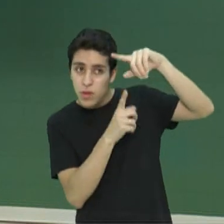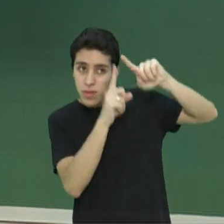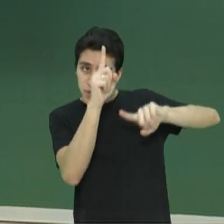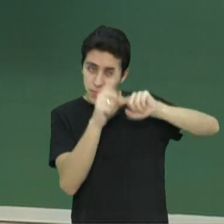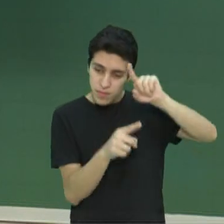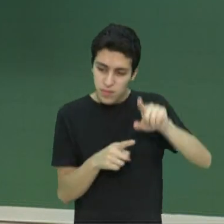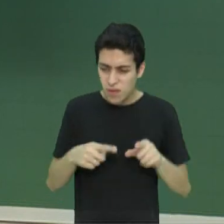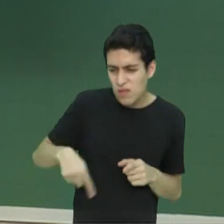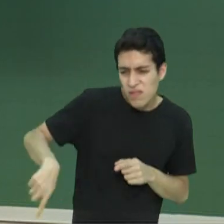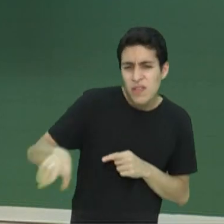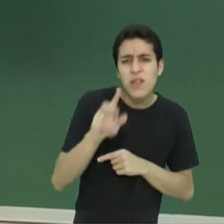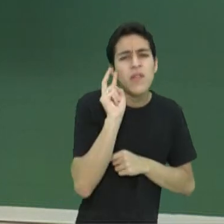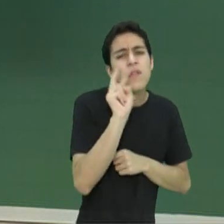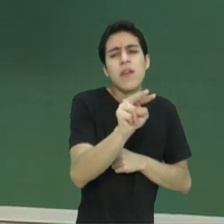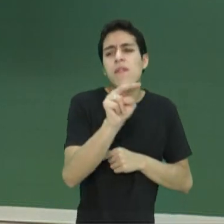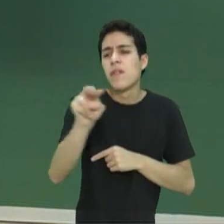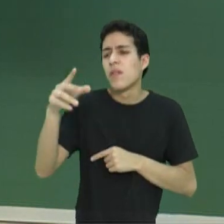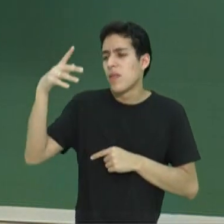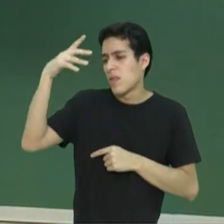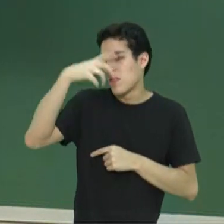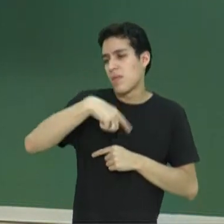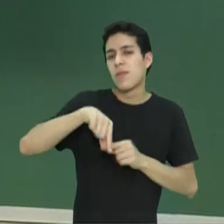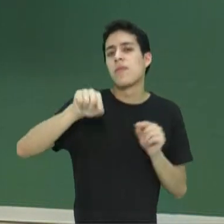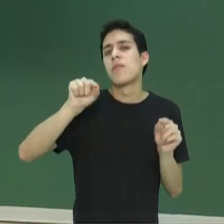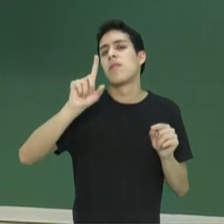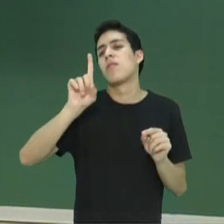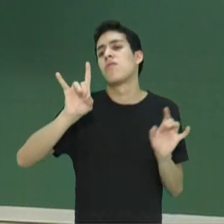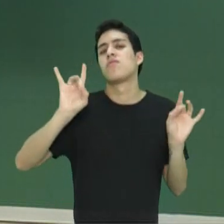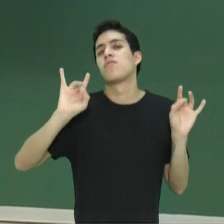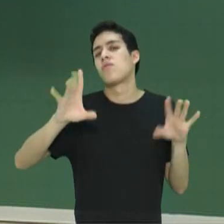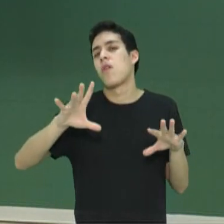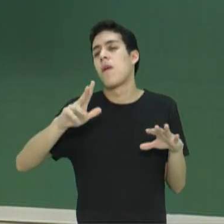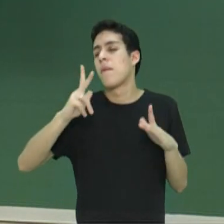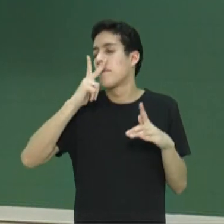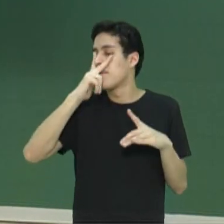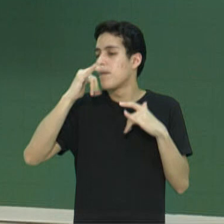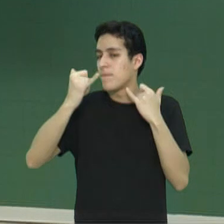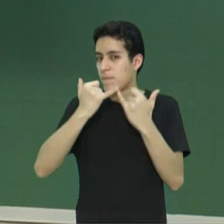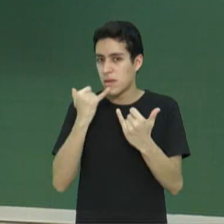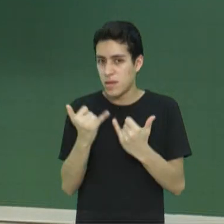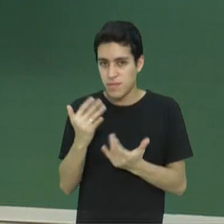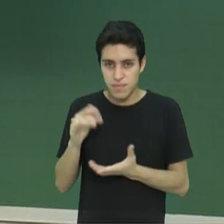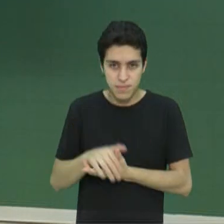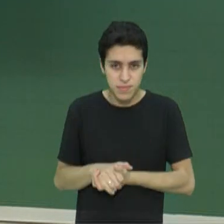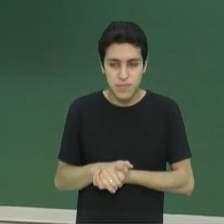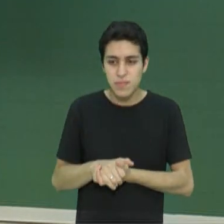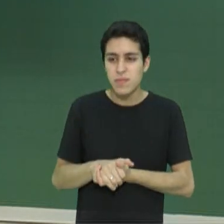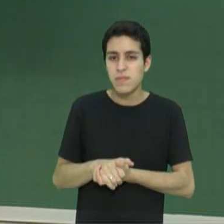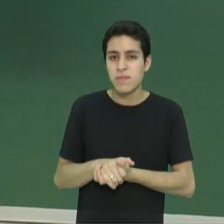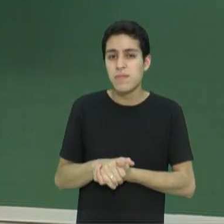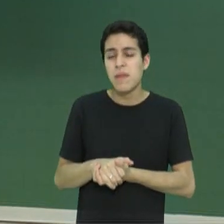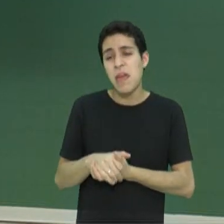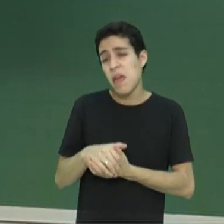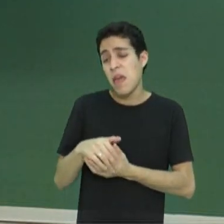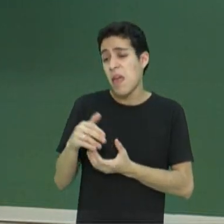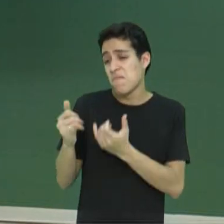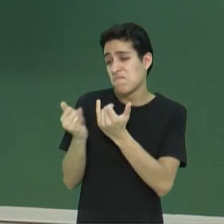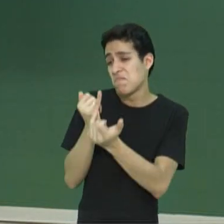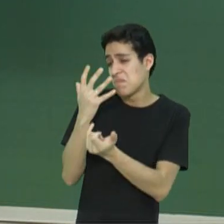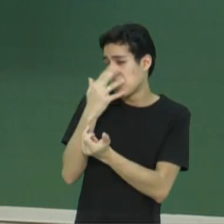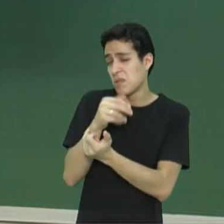nós vemos aqui no mundo sensível que nós vivemos é apenas uma aparência, um belo imperfeito, ok?